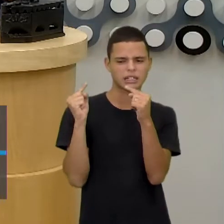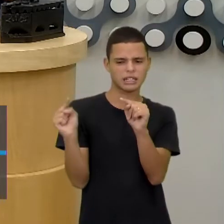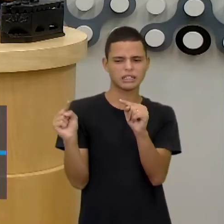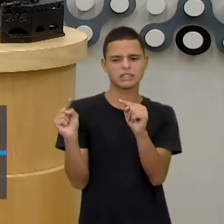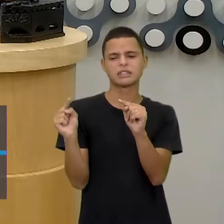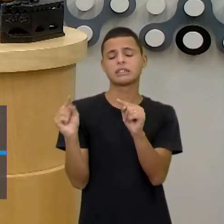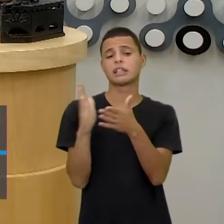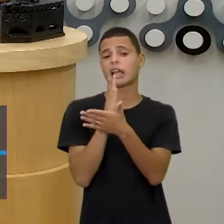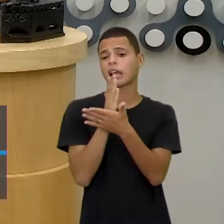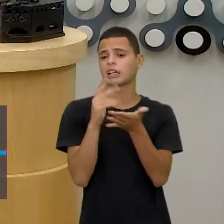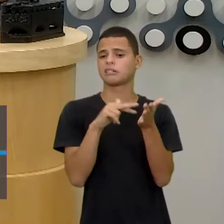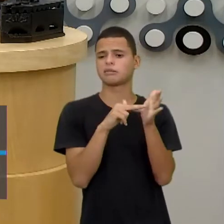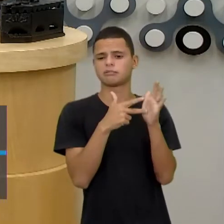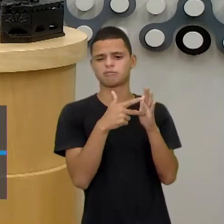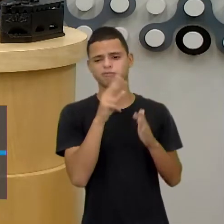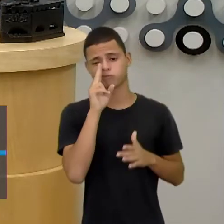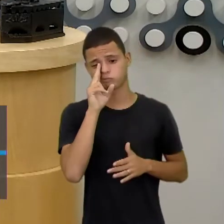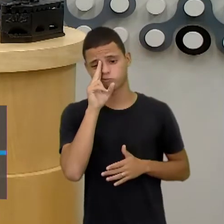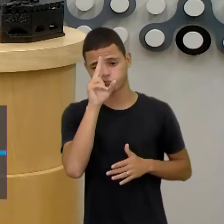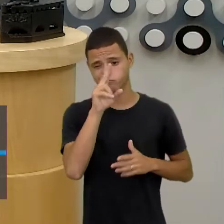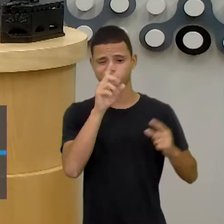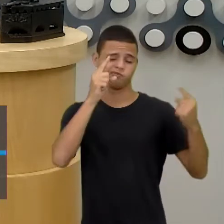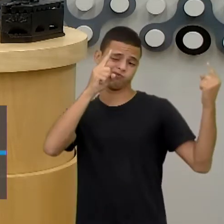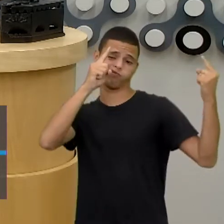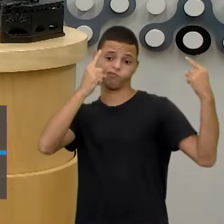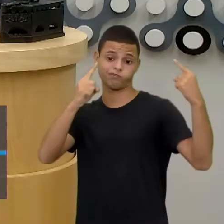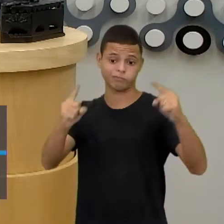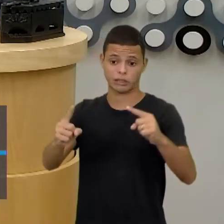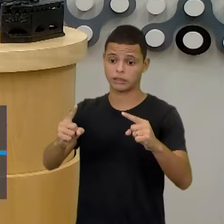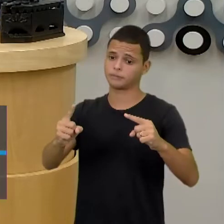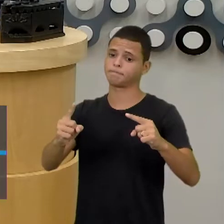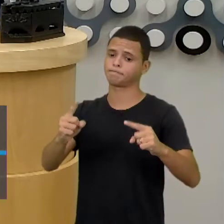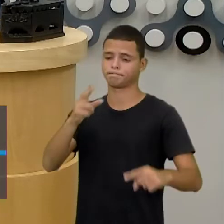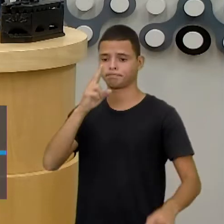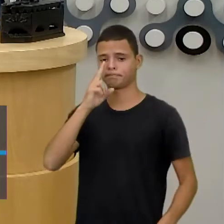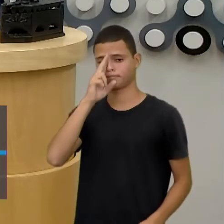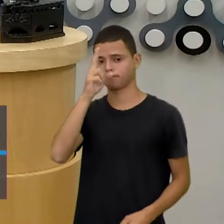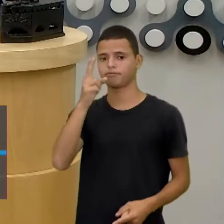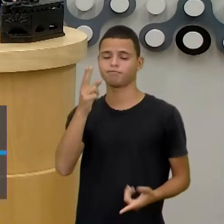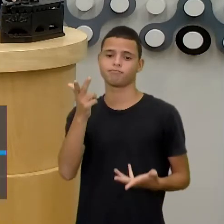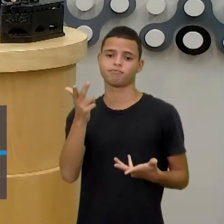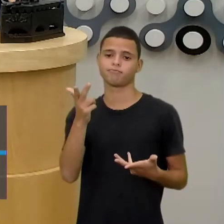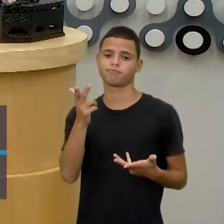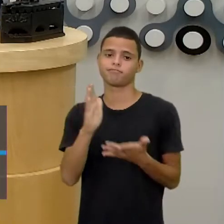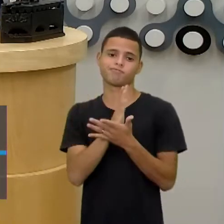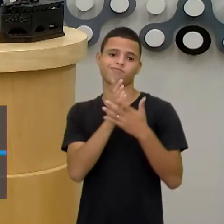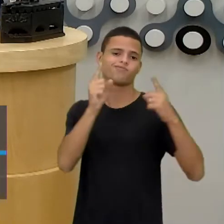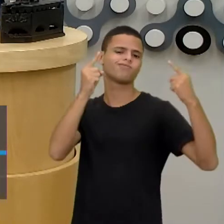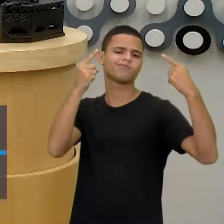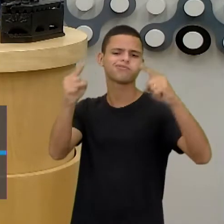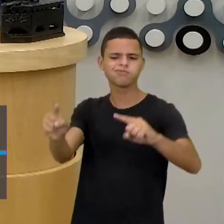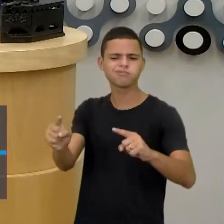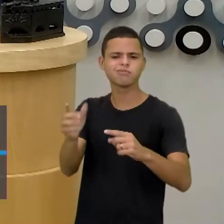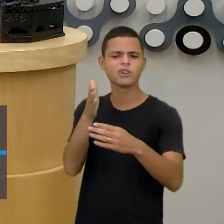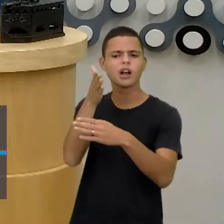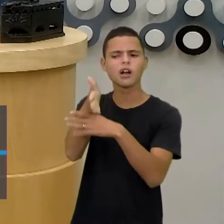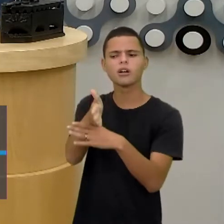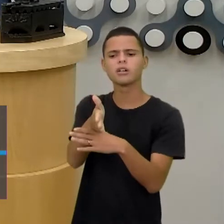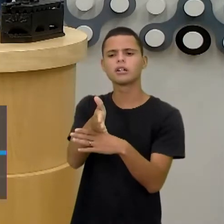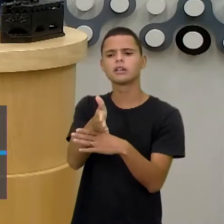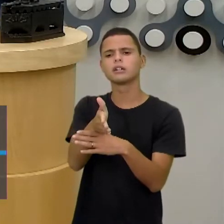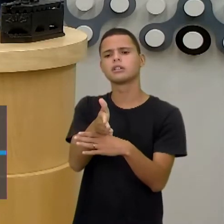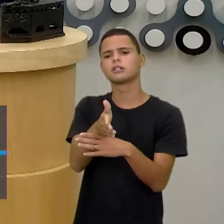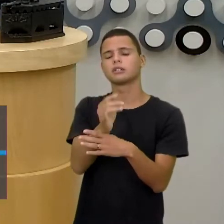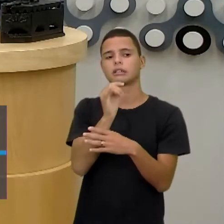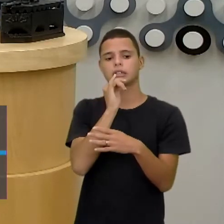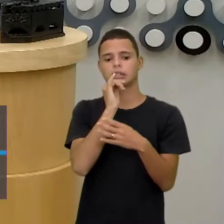muito forte, que você está insultando a pessoa. Em outros, é como uma interjeição mesmo. O que é interjeição? Ui,